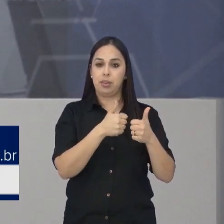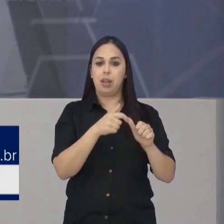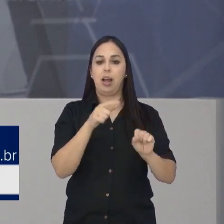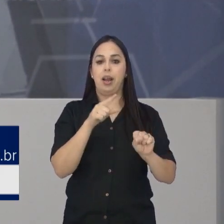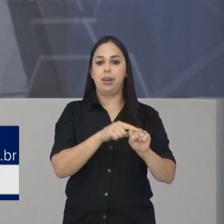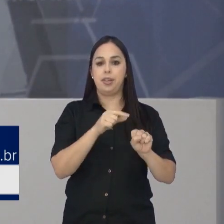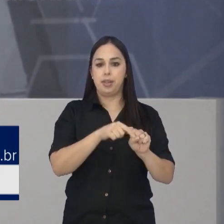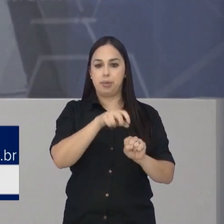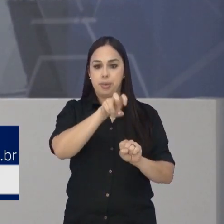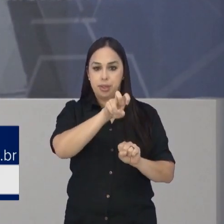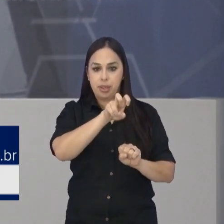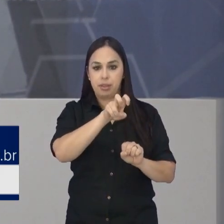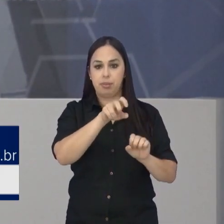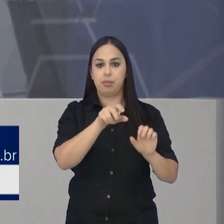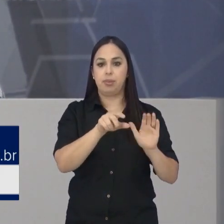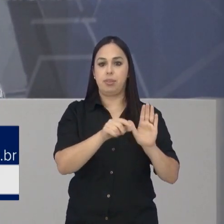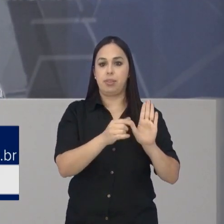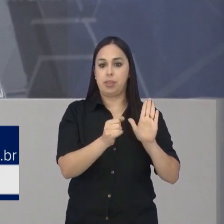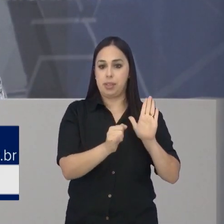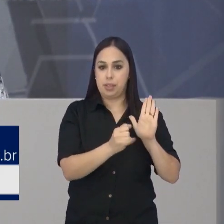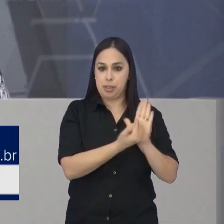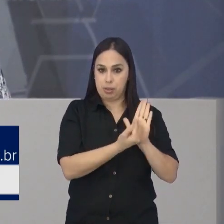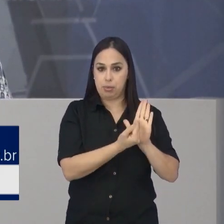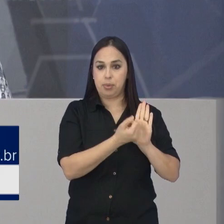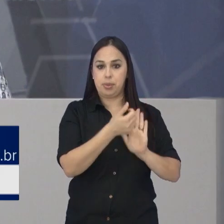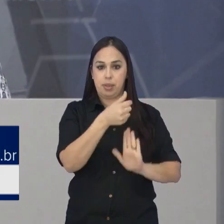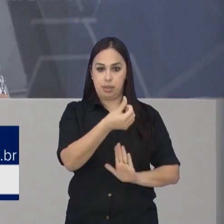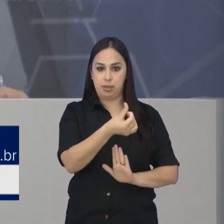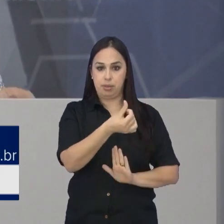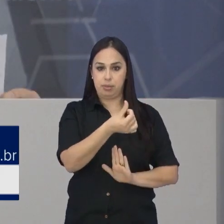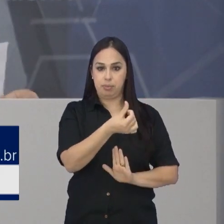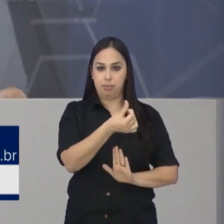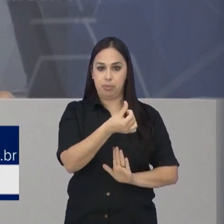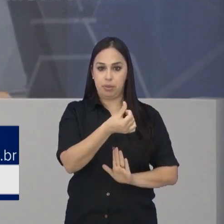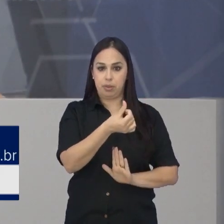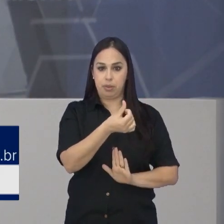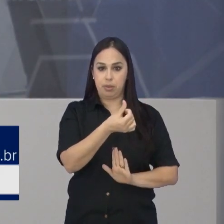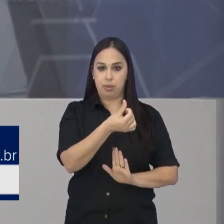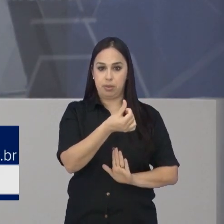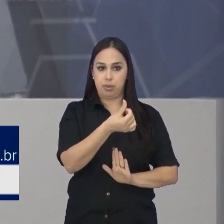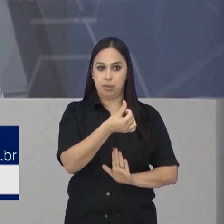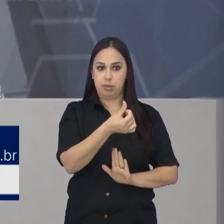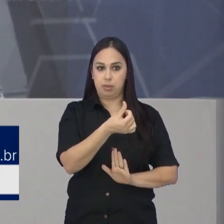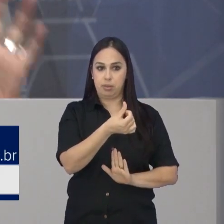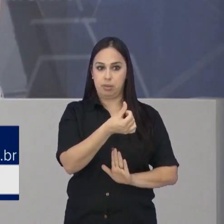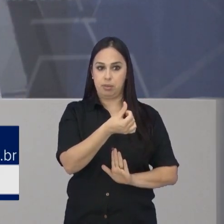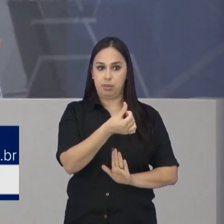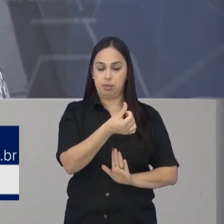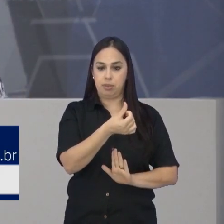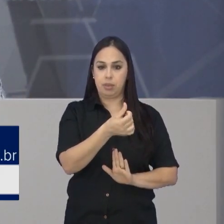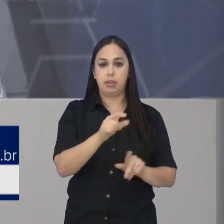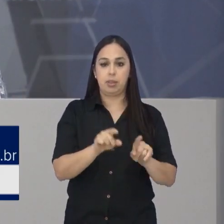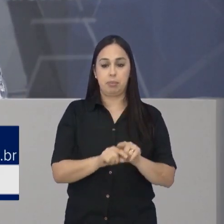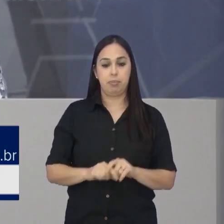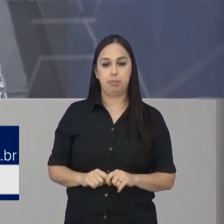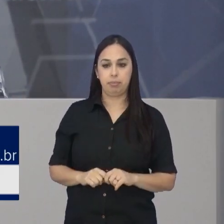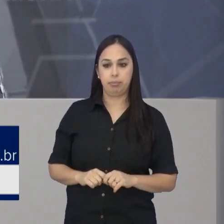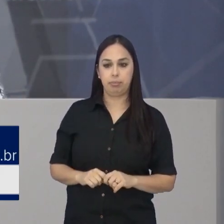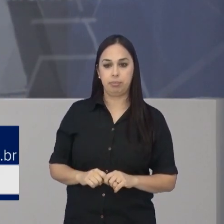inciso 6º, tal. Entrou agora fonte rubrica de 015.